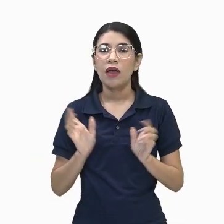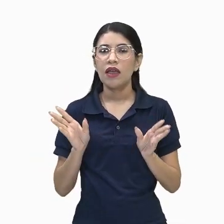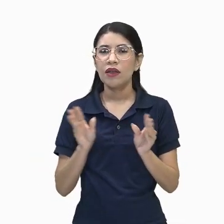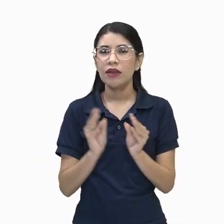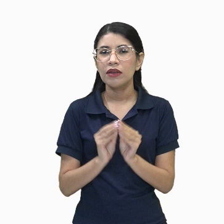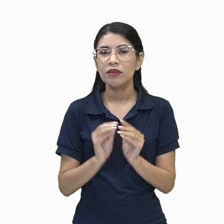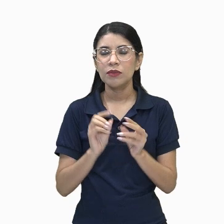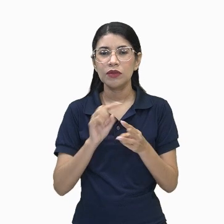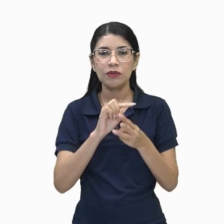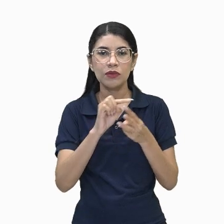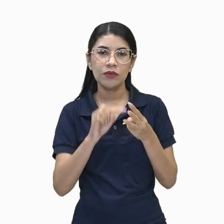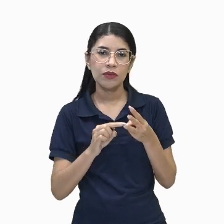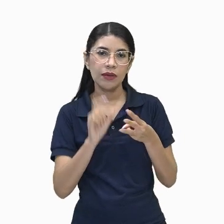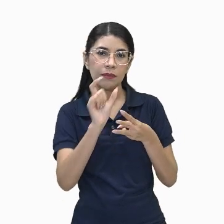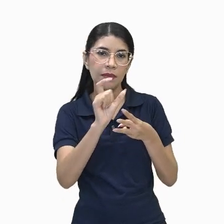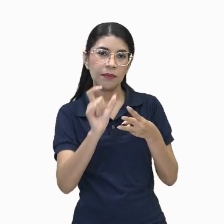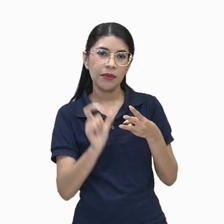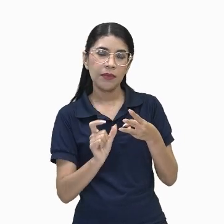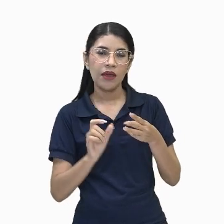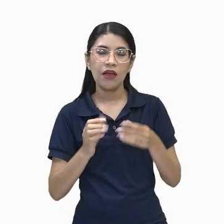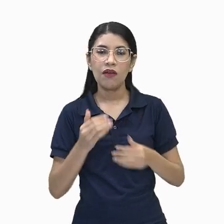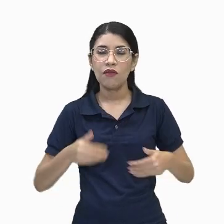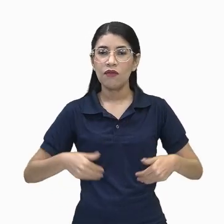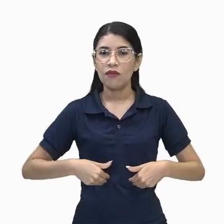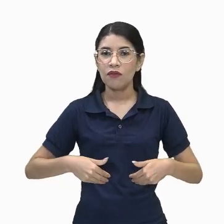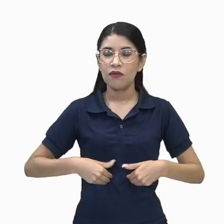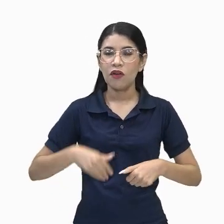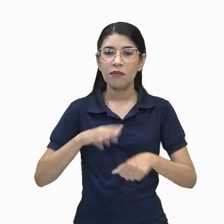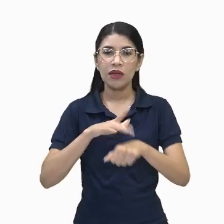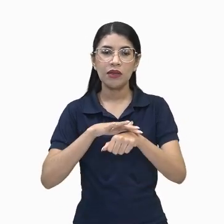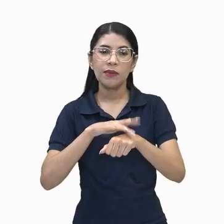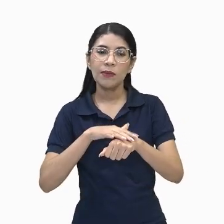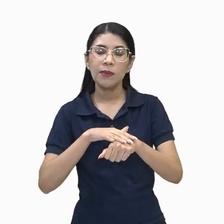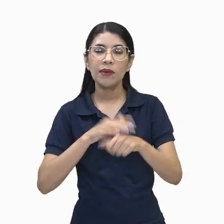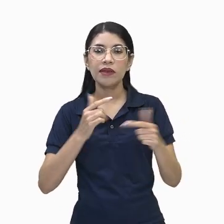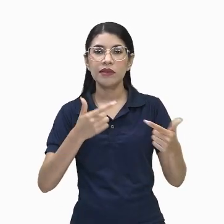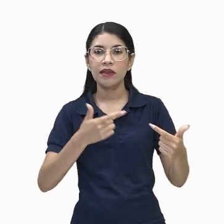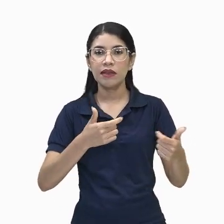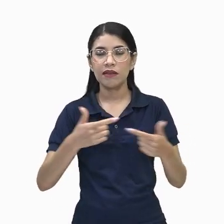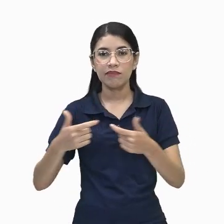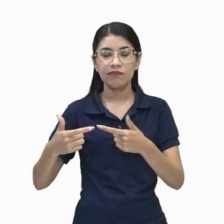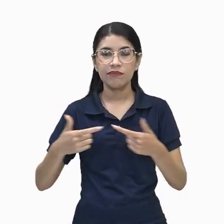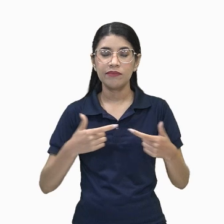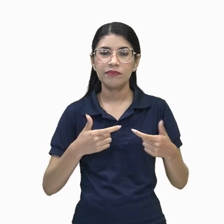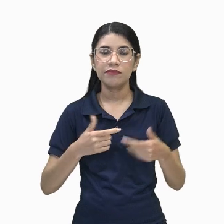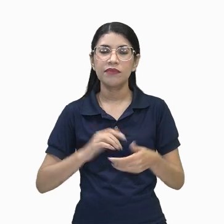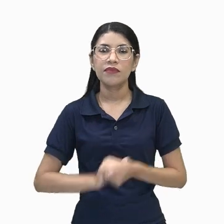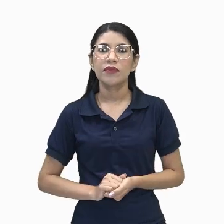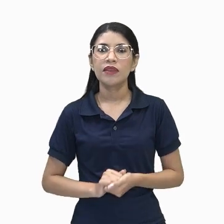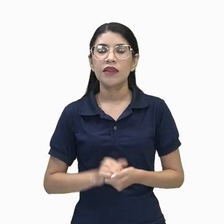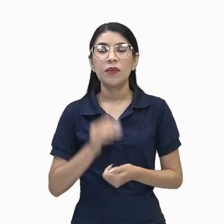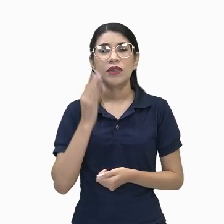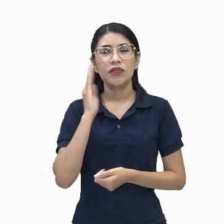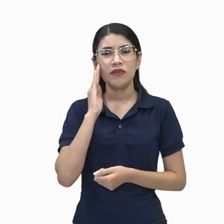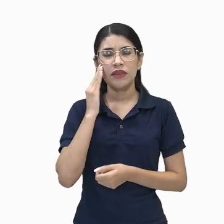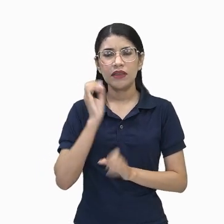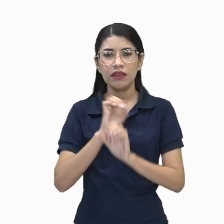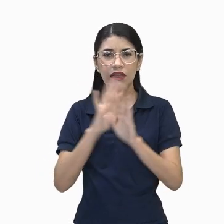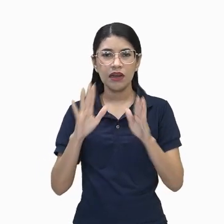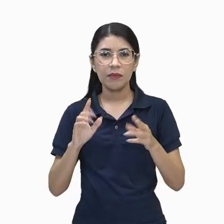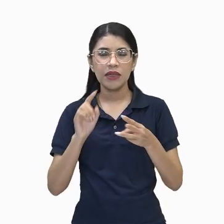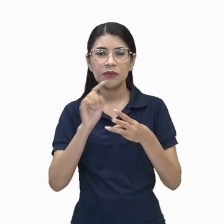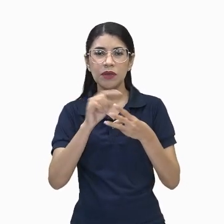em 3 palavras: fome, peste e guerra. Vamos entender, então, no que se trata essas